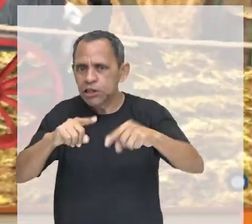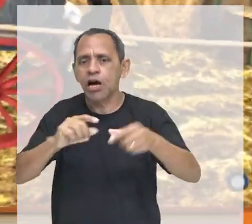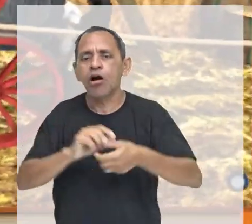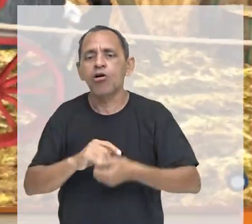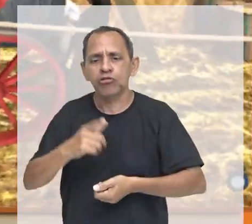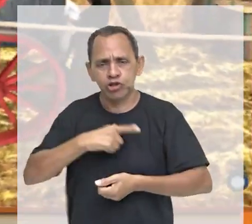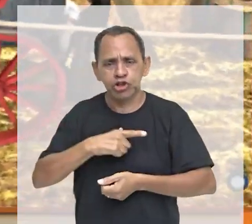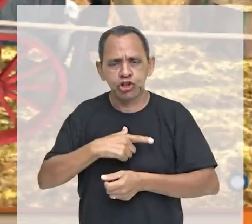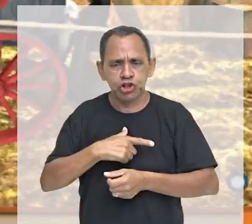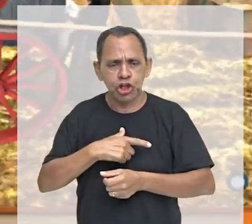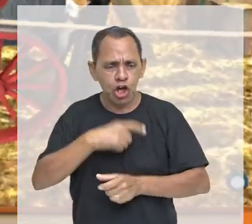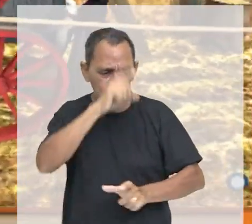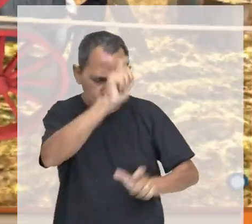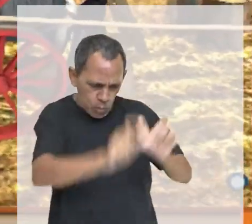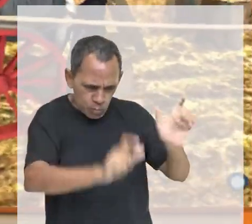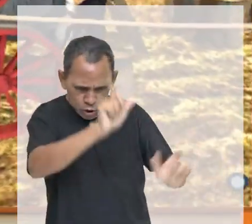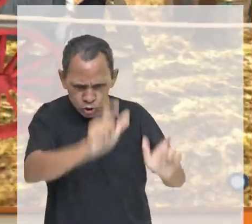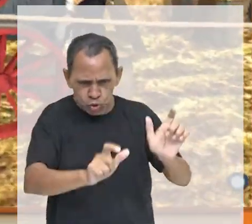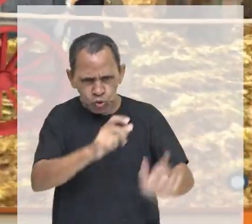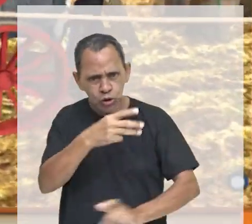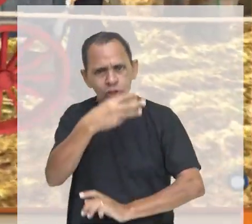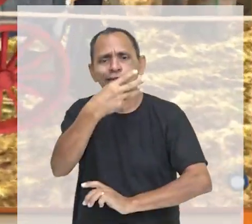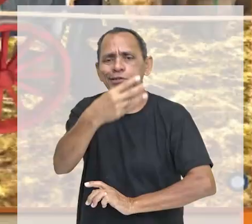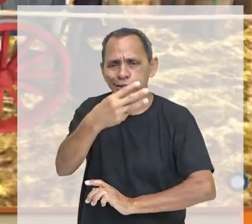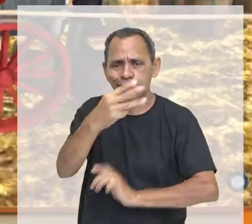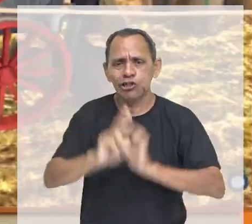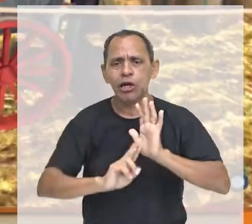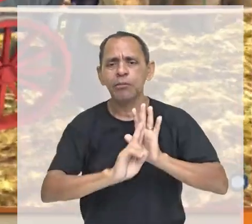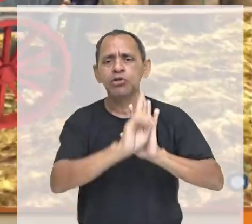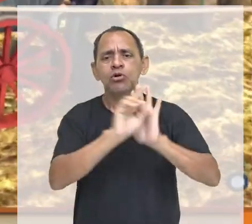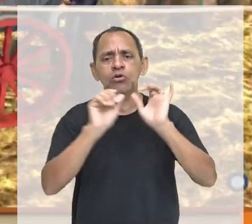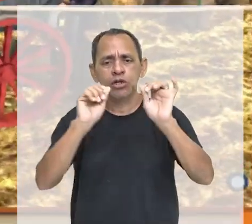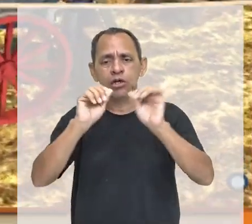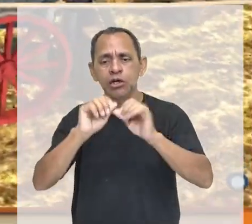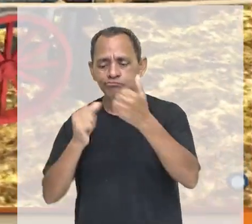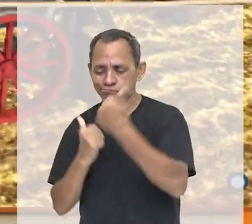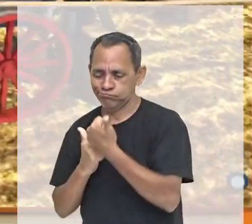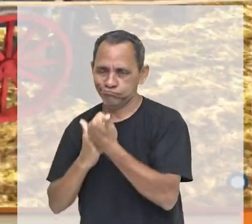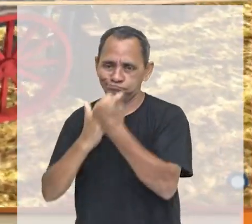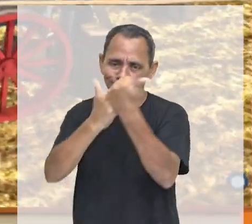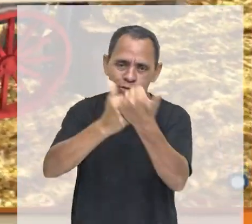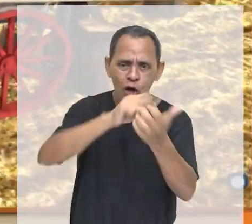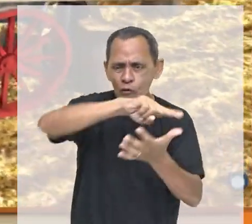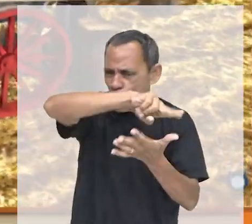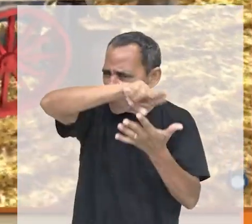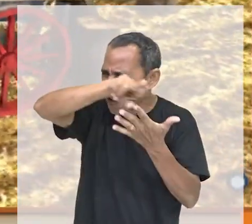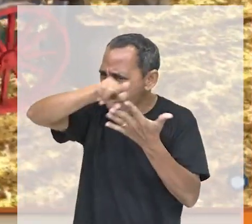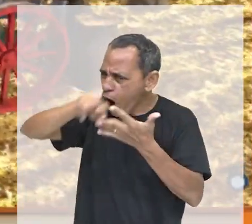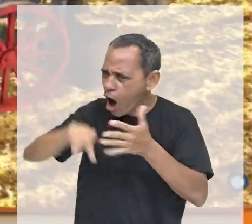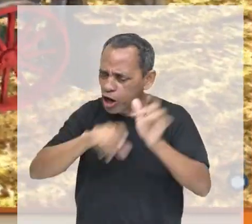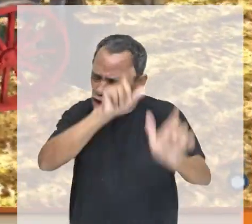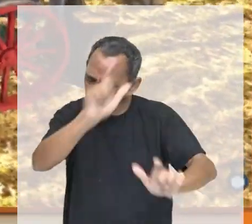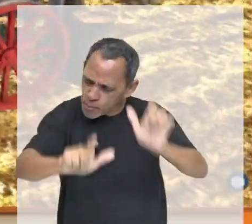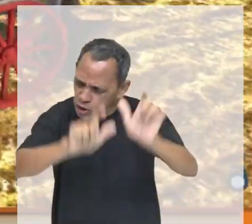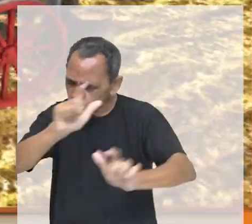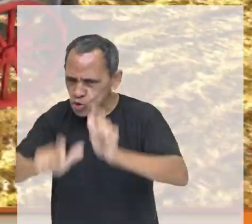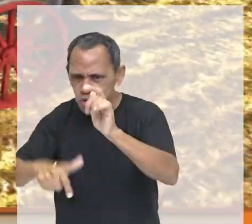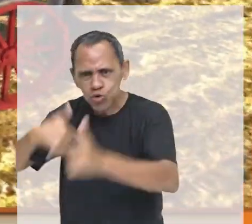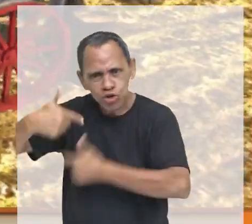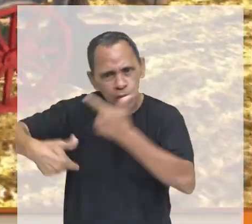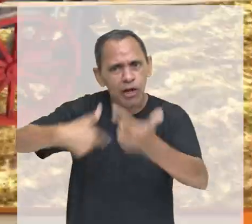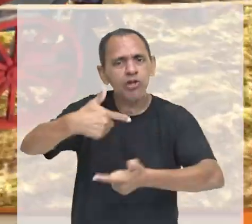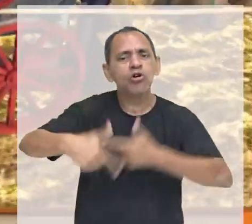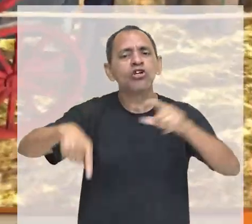pessoas ali. Isso, nesse momento, representou a substituição de vários trabalhadores, né? Vamos observar